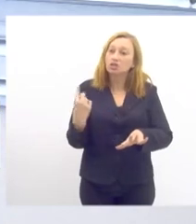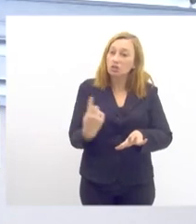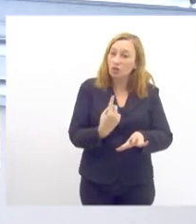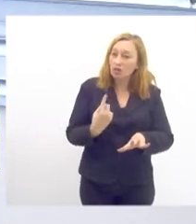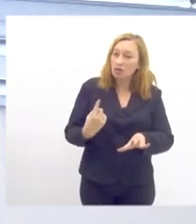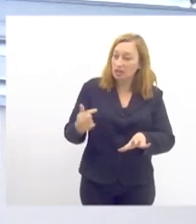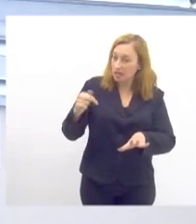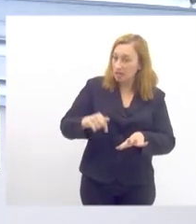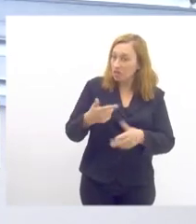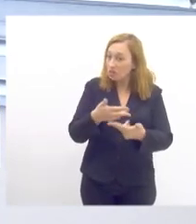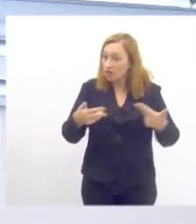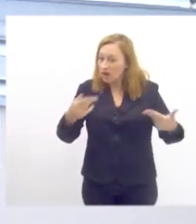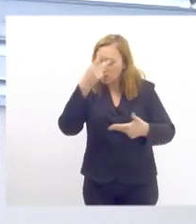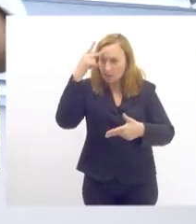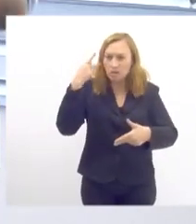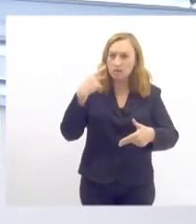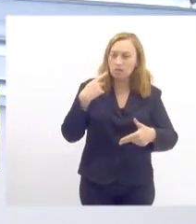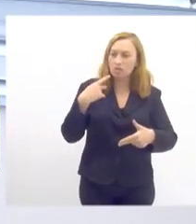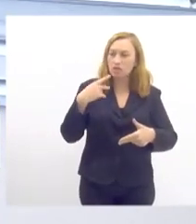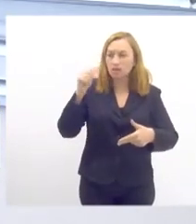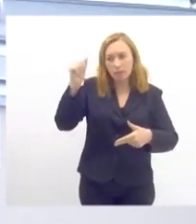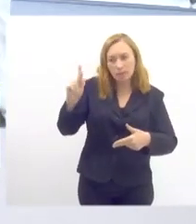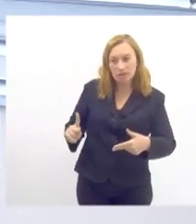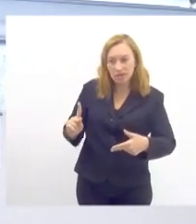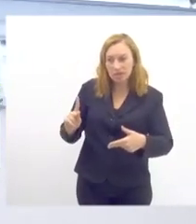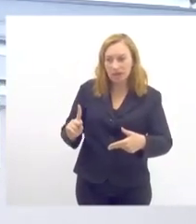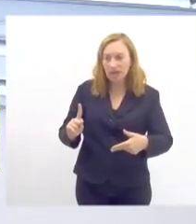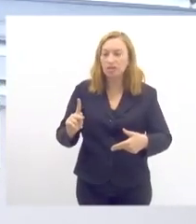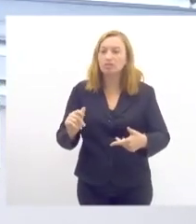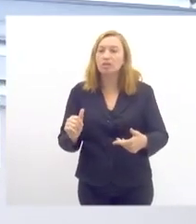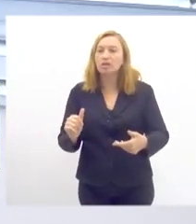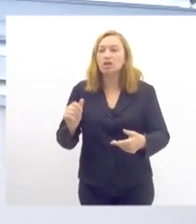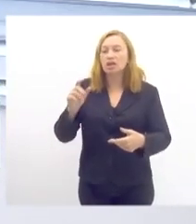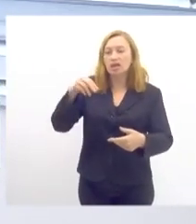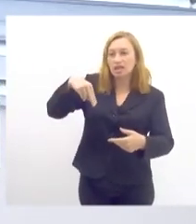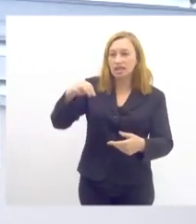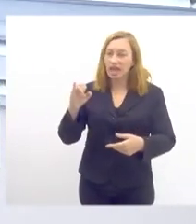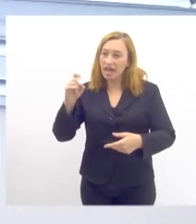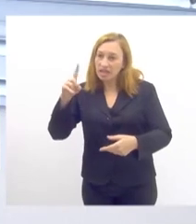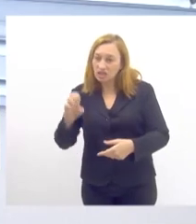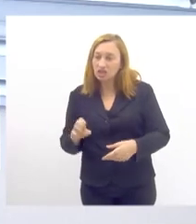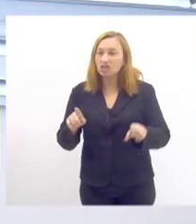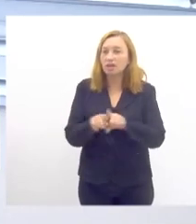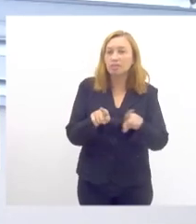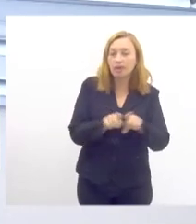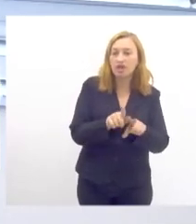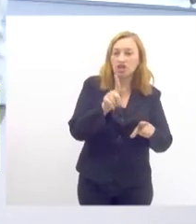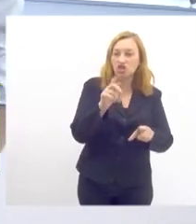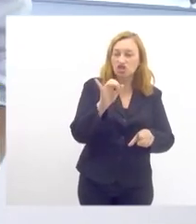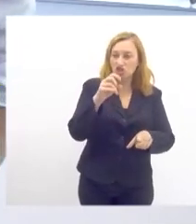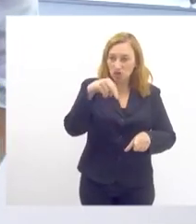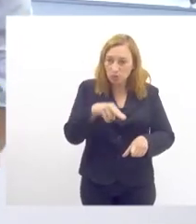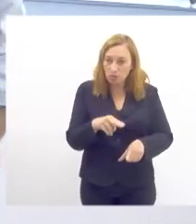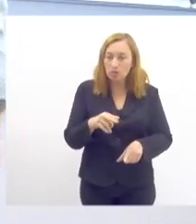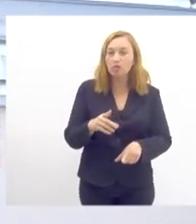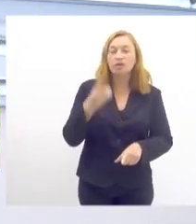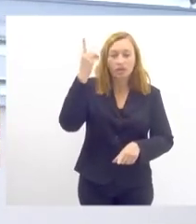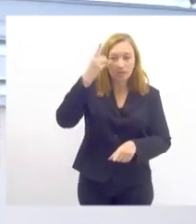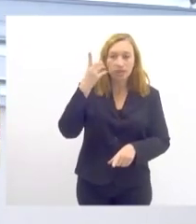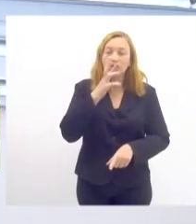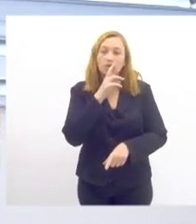aqui com vários inativos, como a dona Neide, como o Gilson, que é conhecido aqui do deputado Léo Vieira, do deputado Rodrigo Amorim